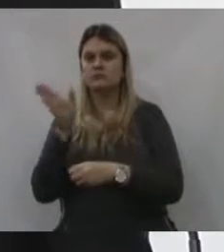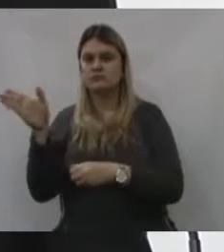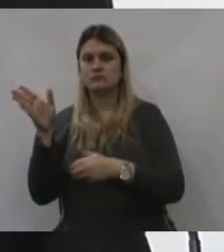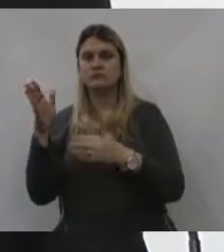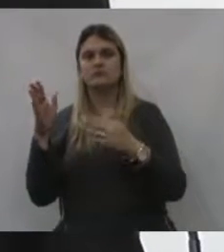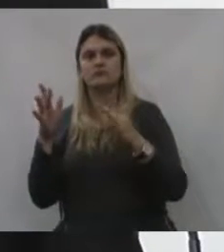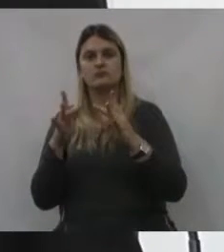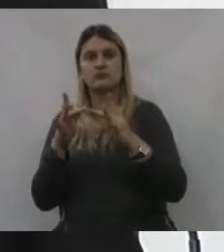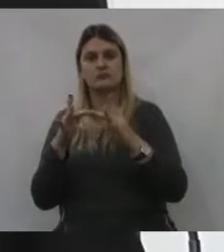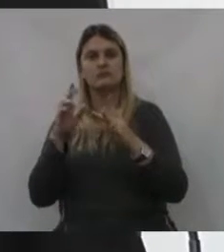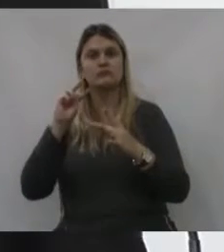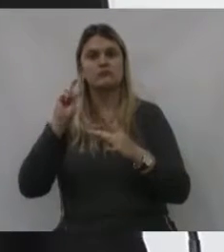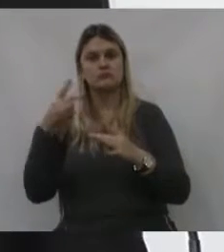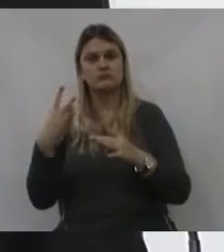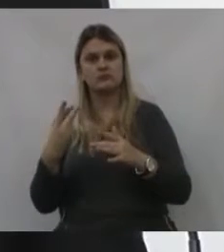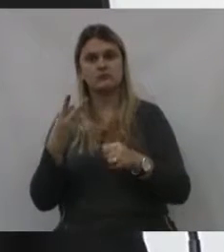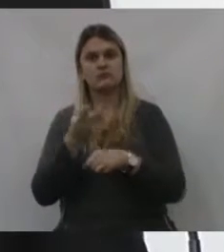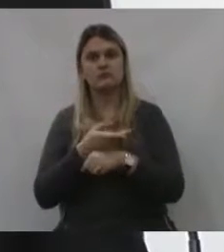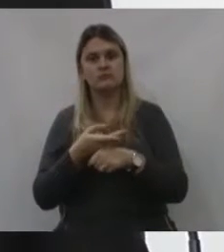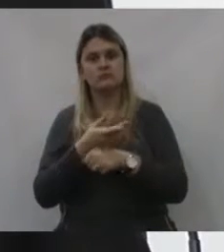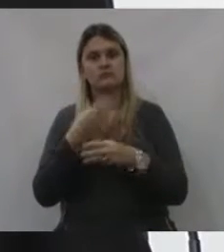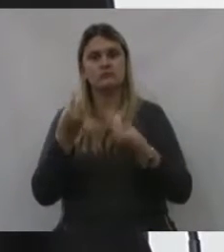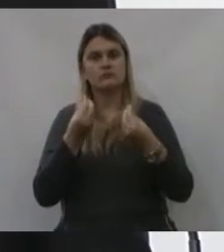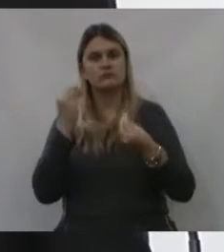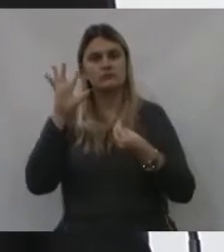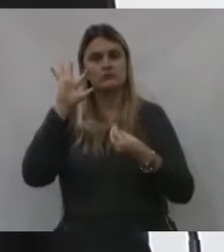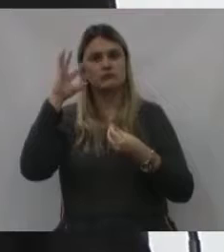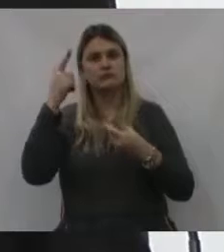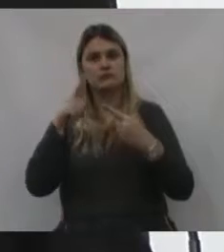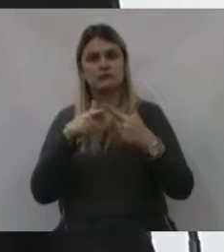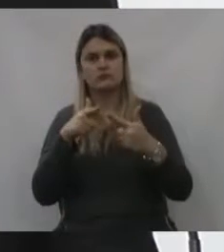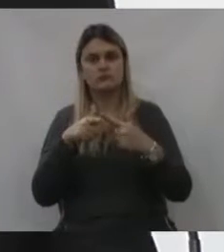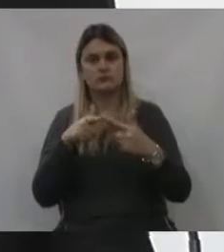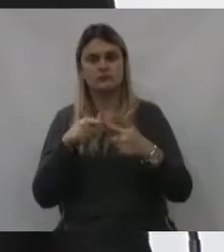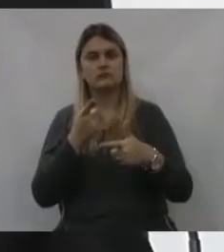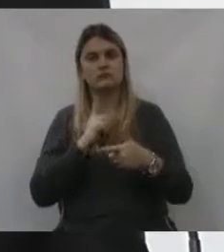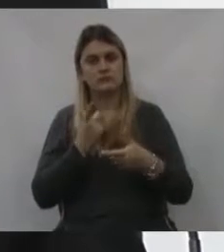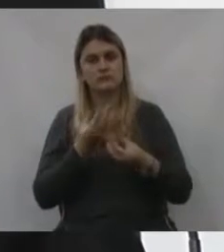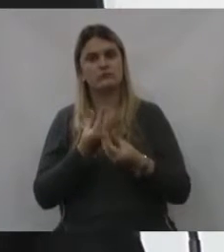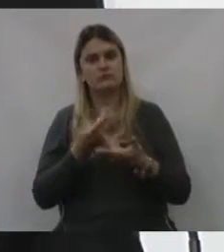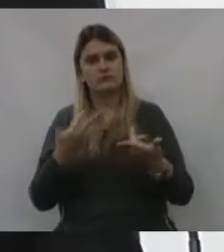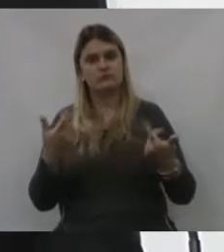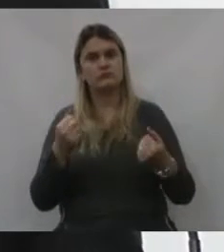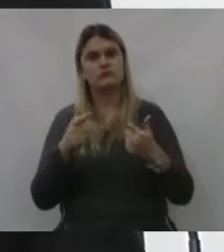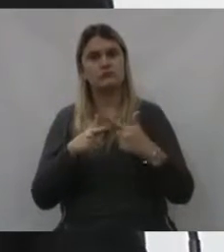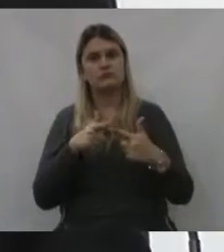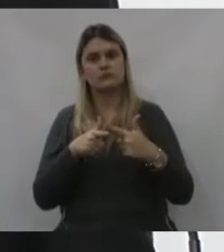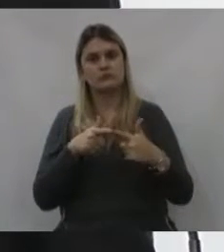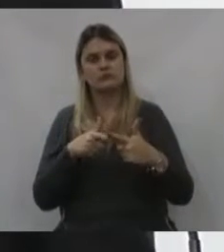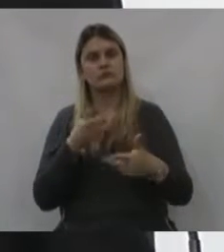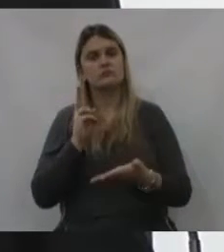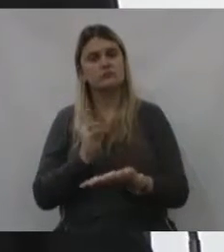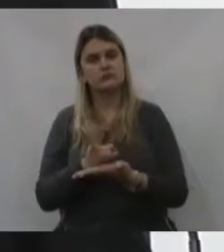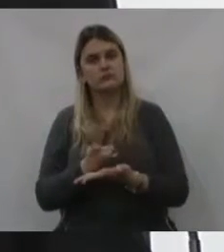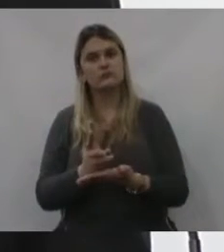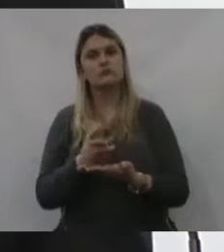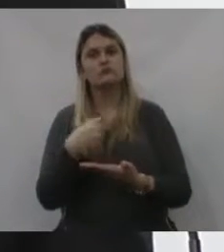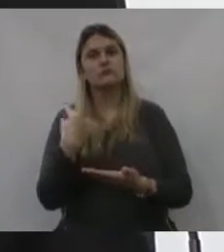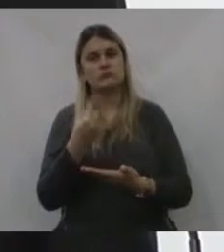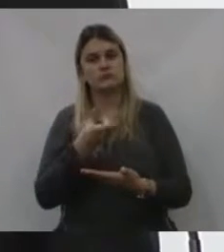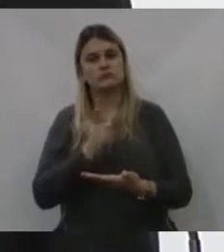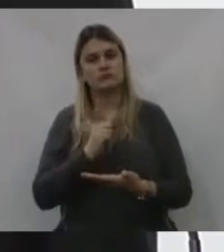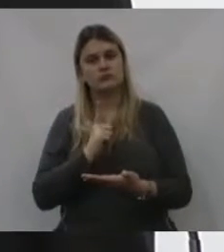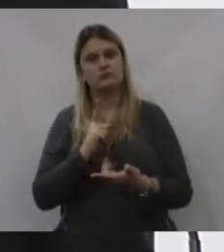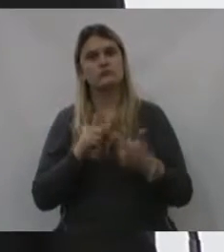busca aos vereadores para buscar as soluções dos problemas que não são poucos, né? E que